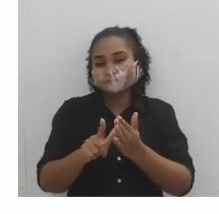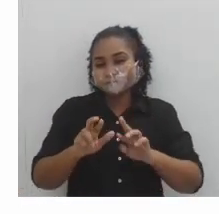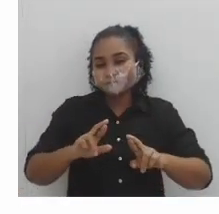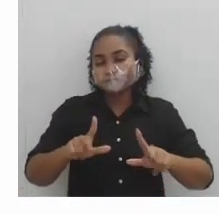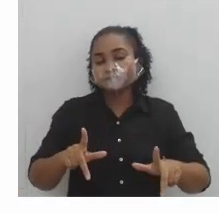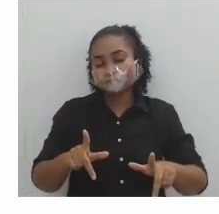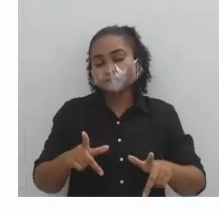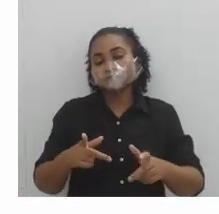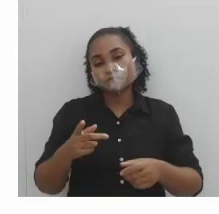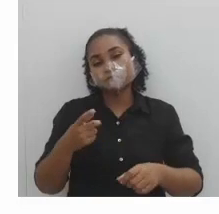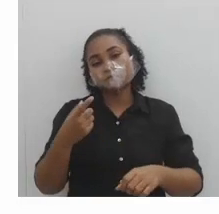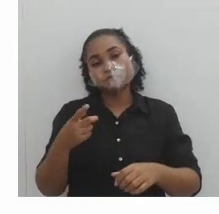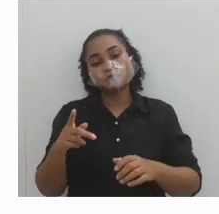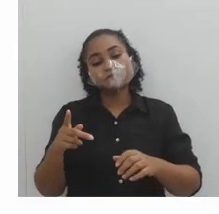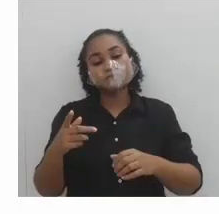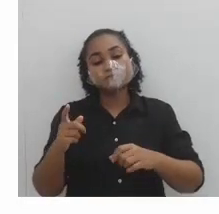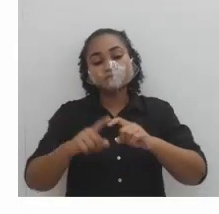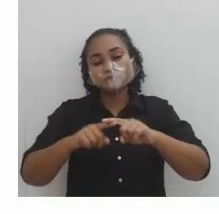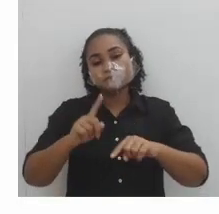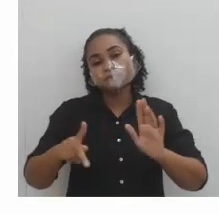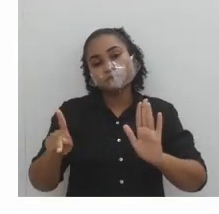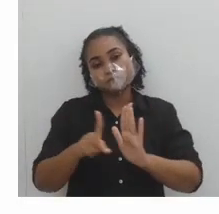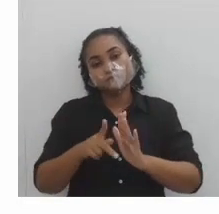ou marfim, que era o material.